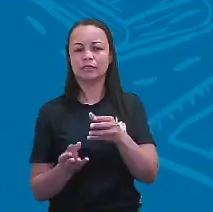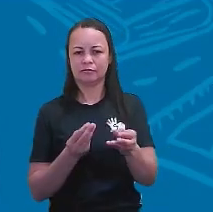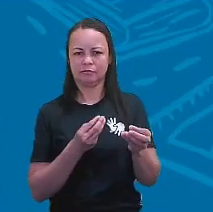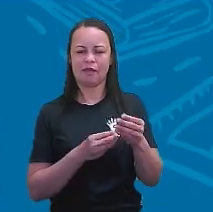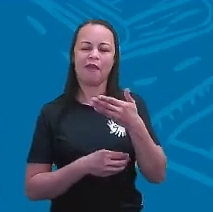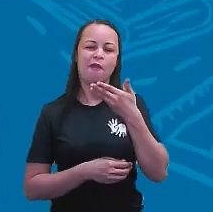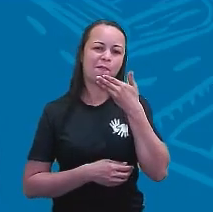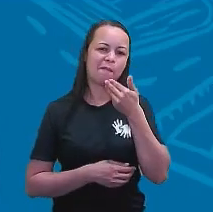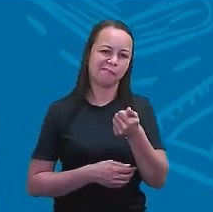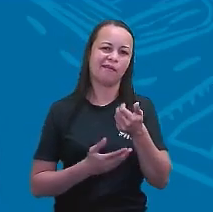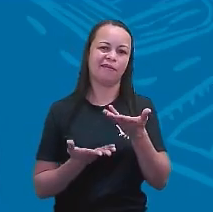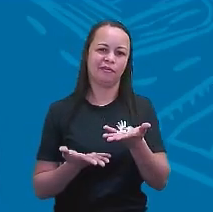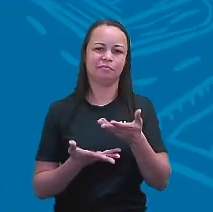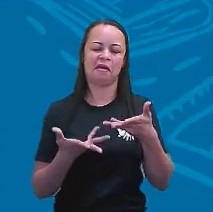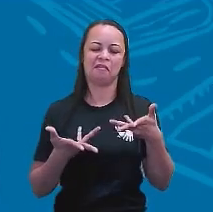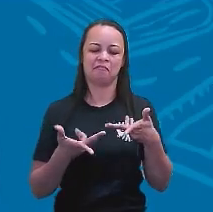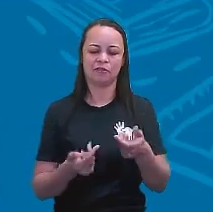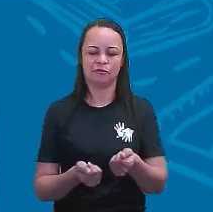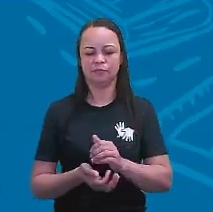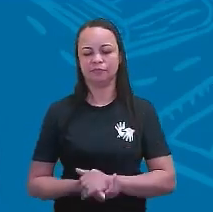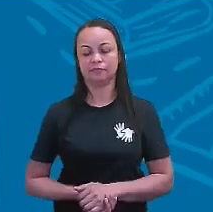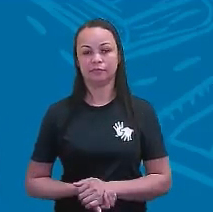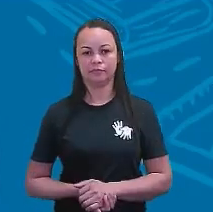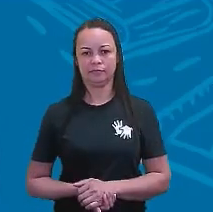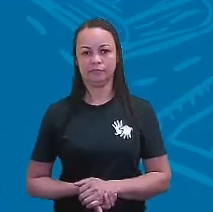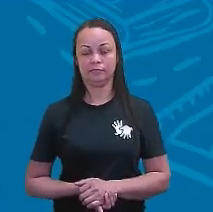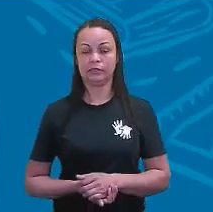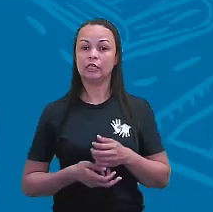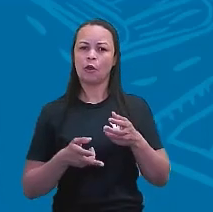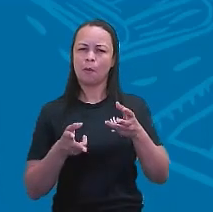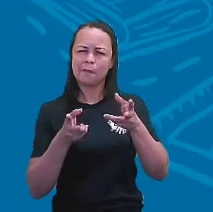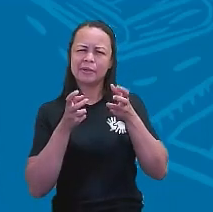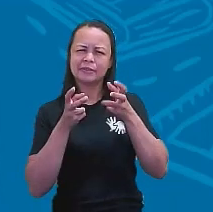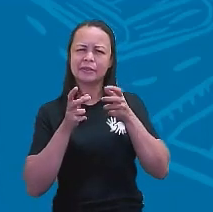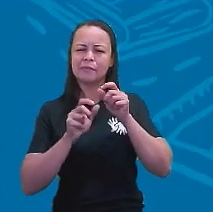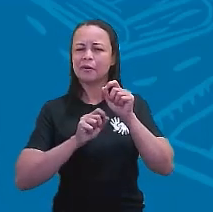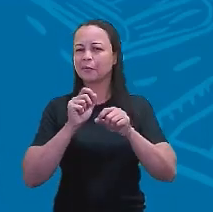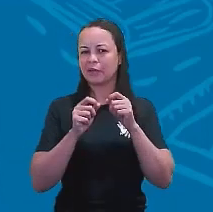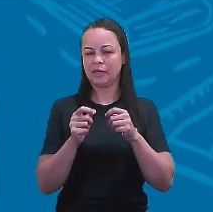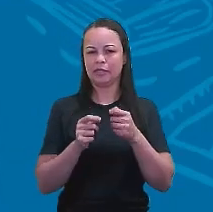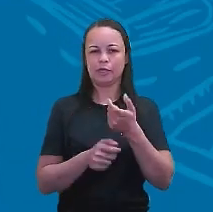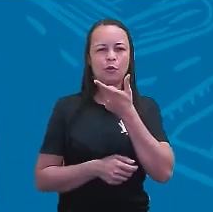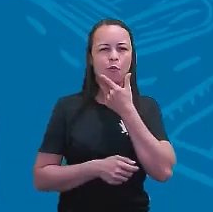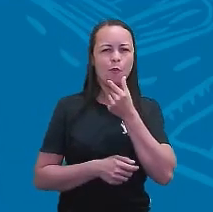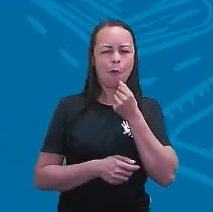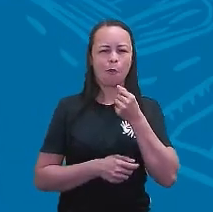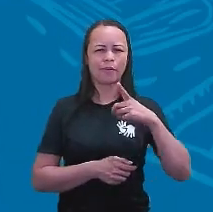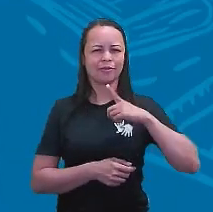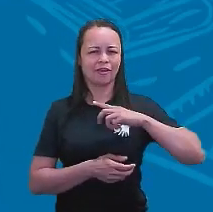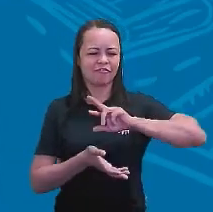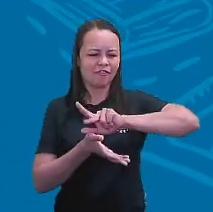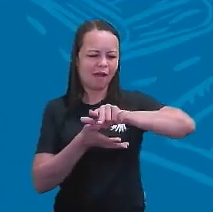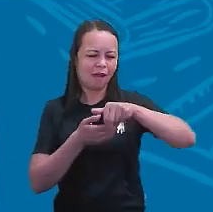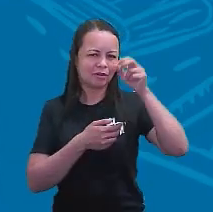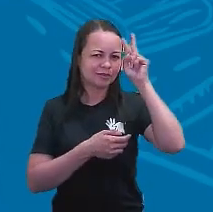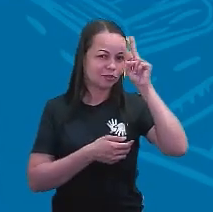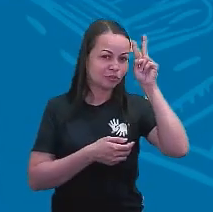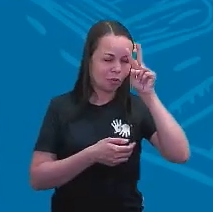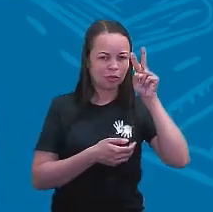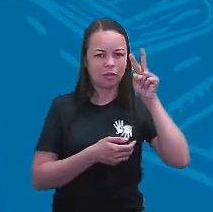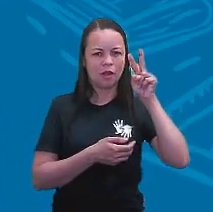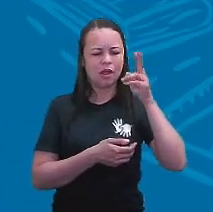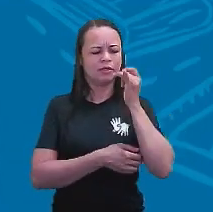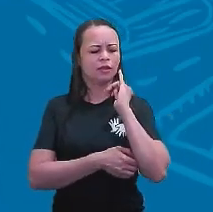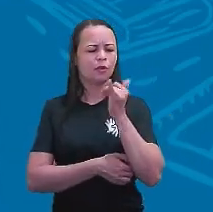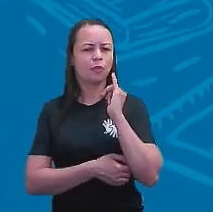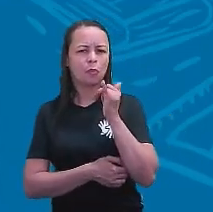gente. Bom, já perceberam que o homem tem muita história e histórias que ele conta